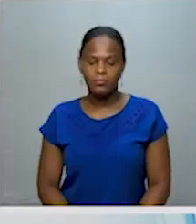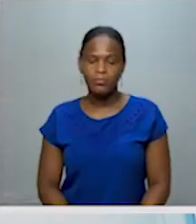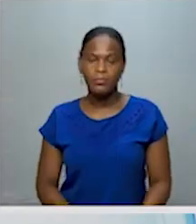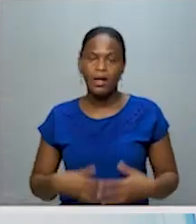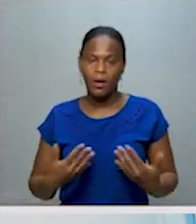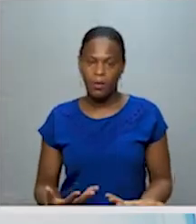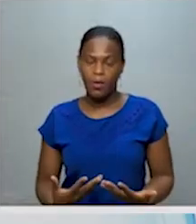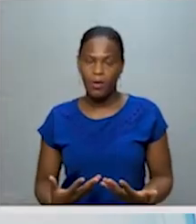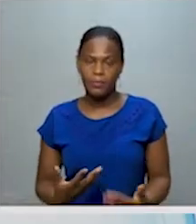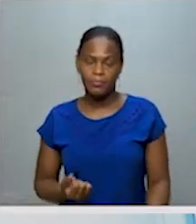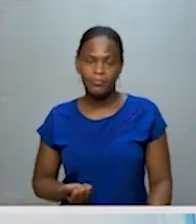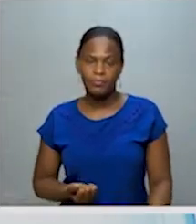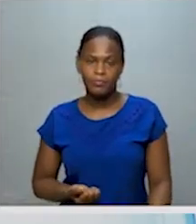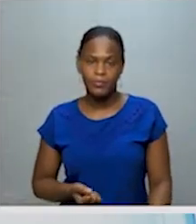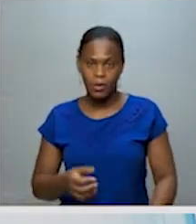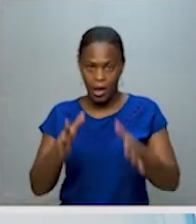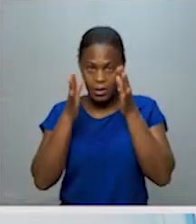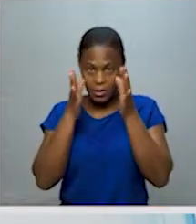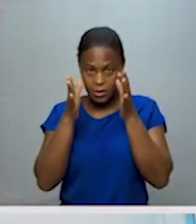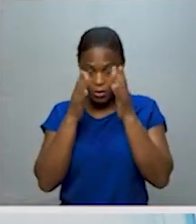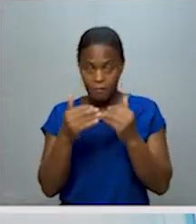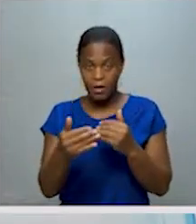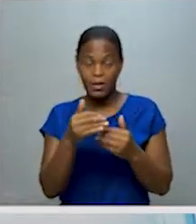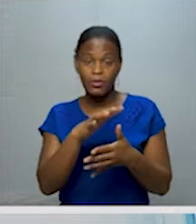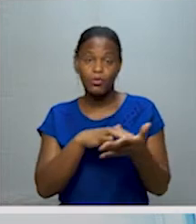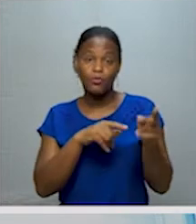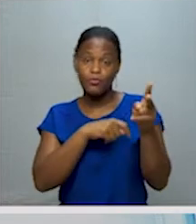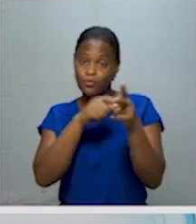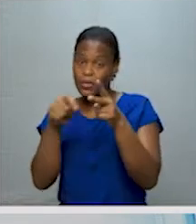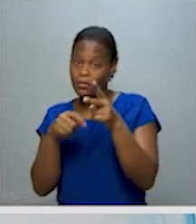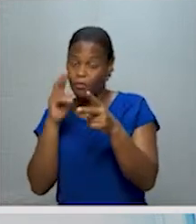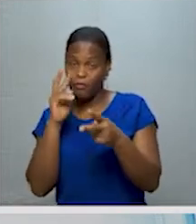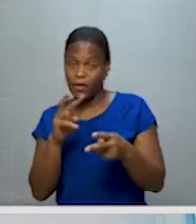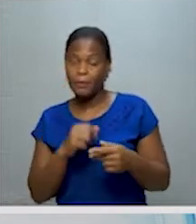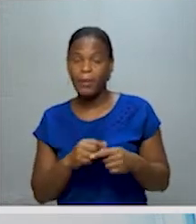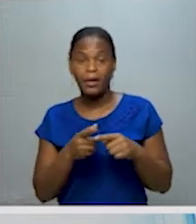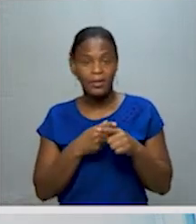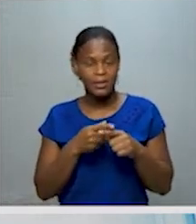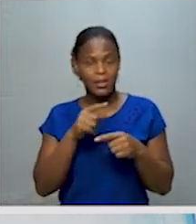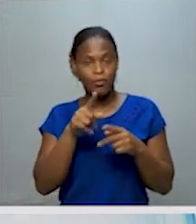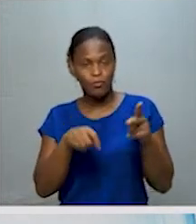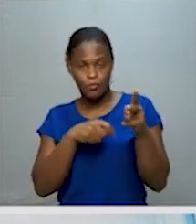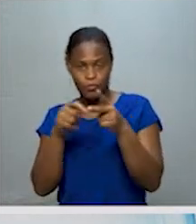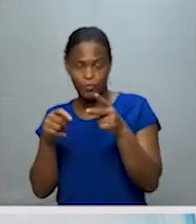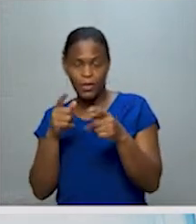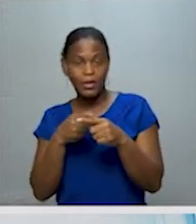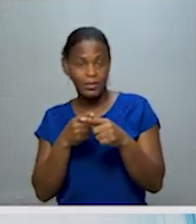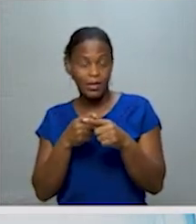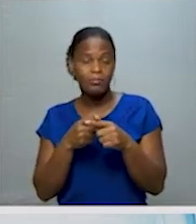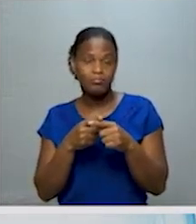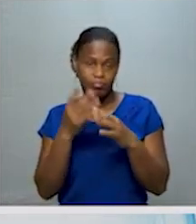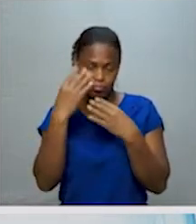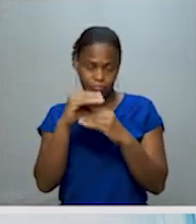Vamos agora prestar muita atenção neste pequeno vídeo. É interessante este pequeno vídeo.